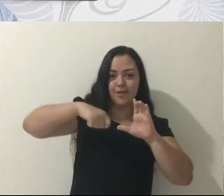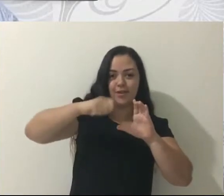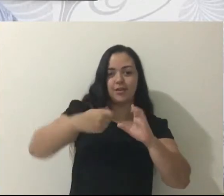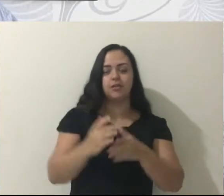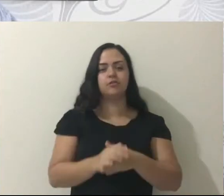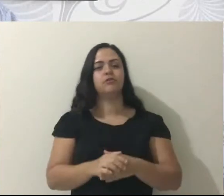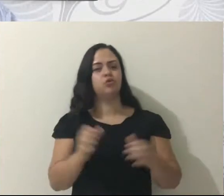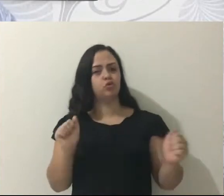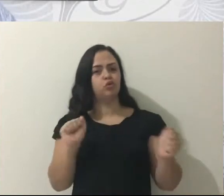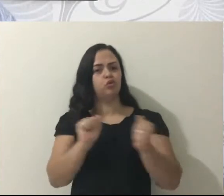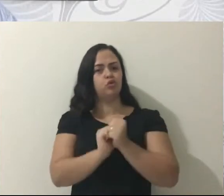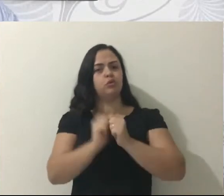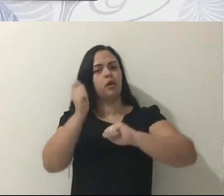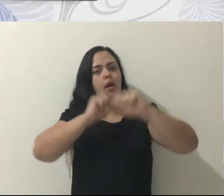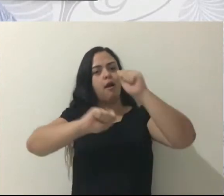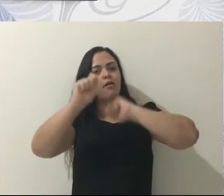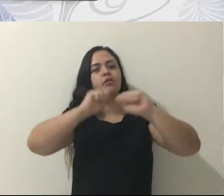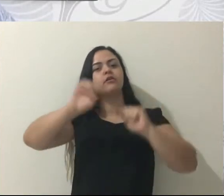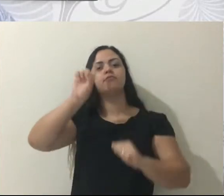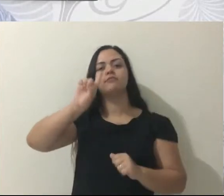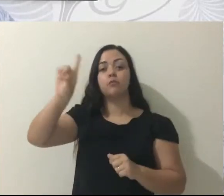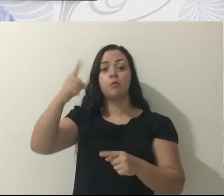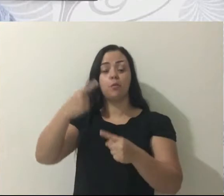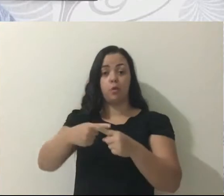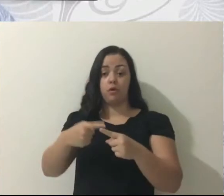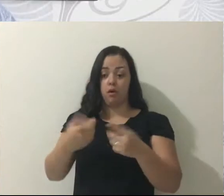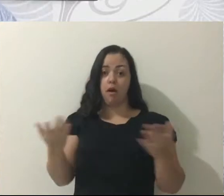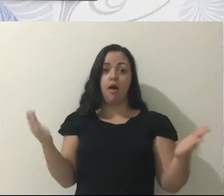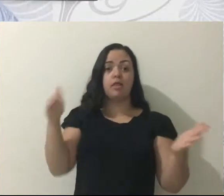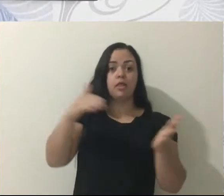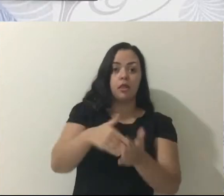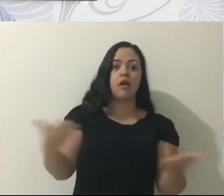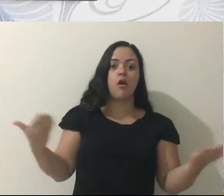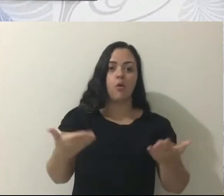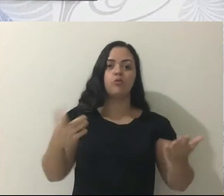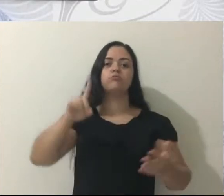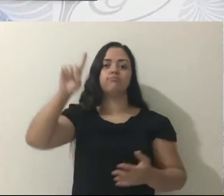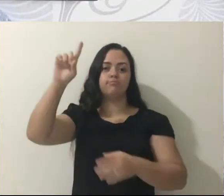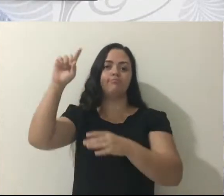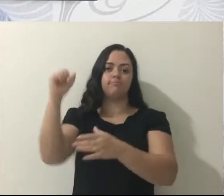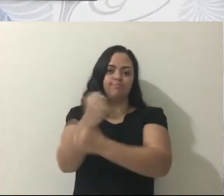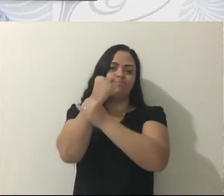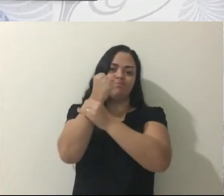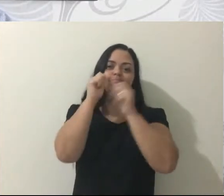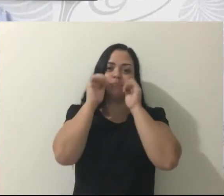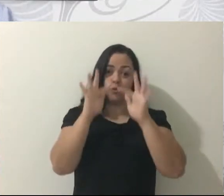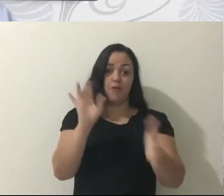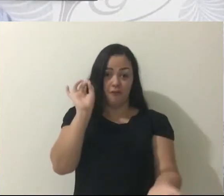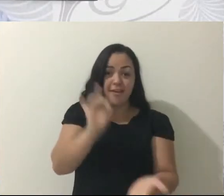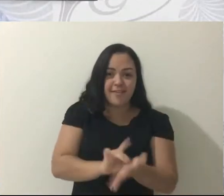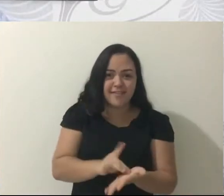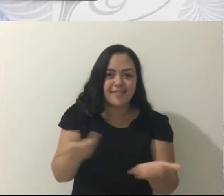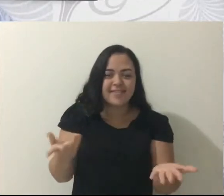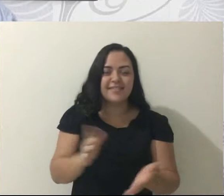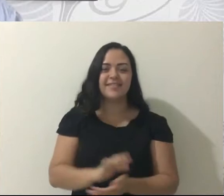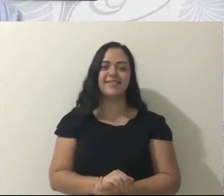domingo, para juntos adorarmos ao nosso Deus, porque até aqui Ele tem nos ajudado, não é verdade? Existe um ditado